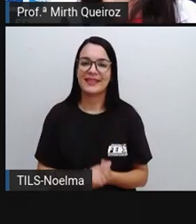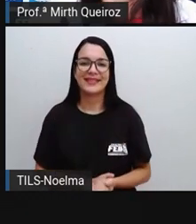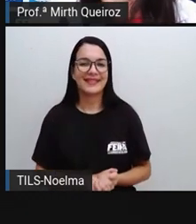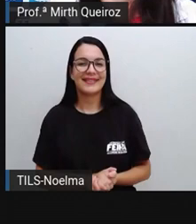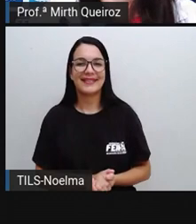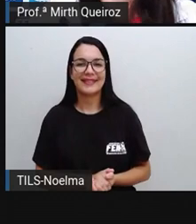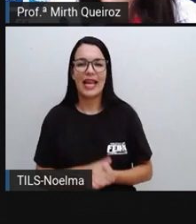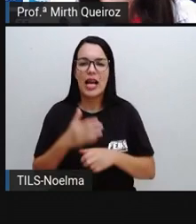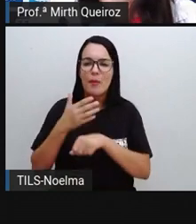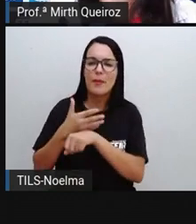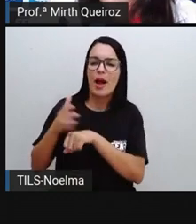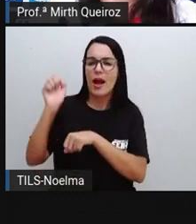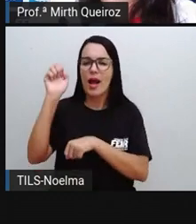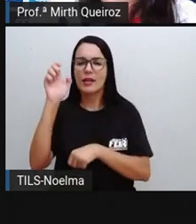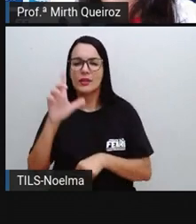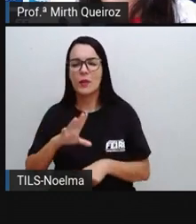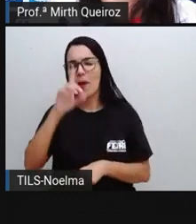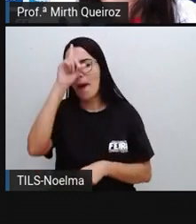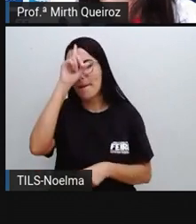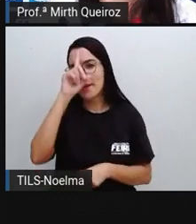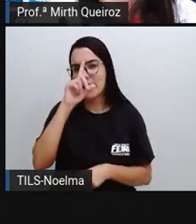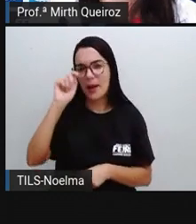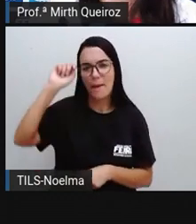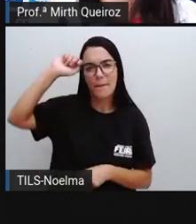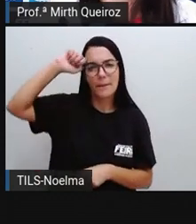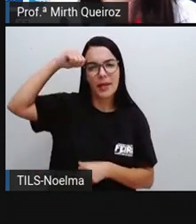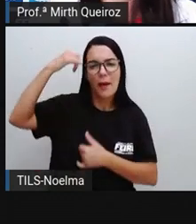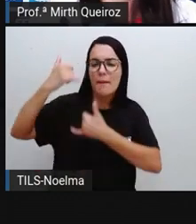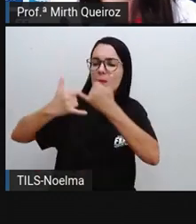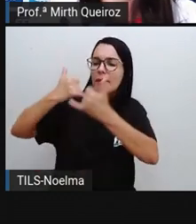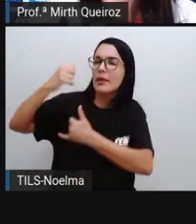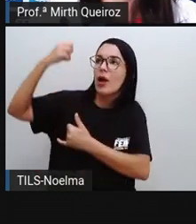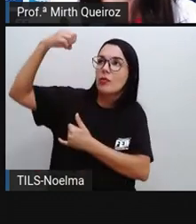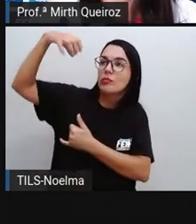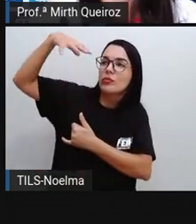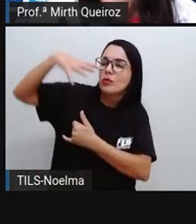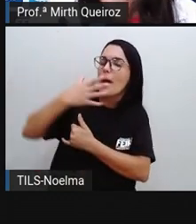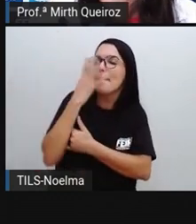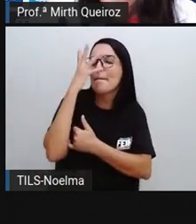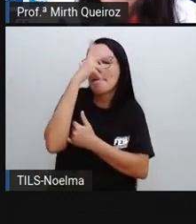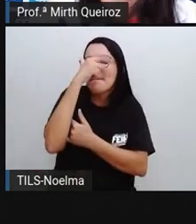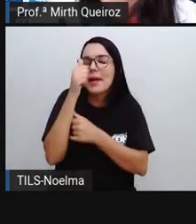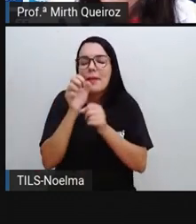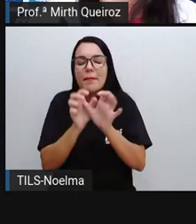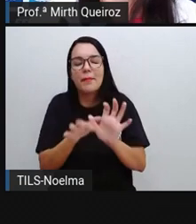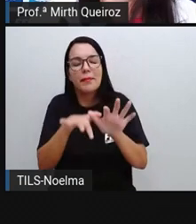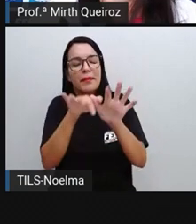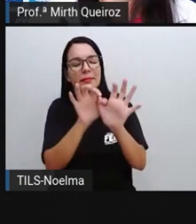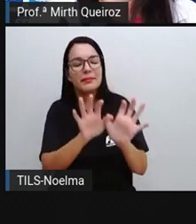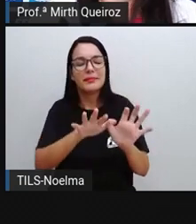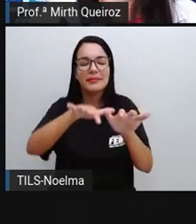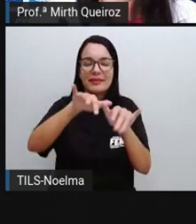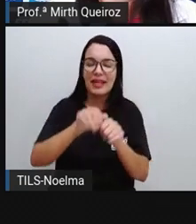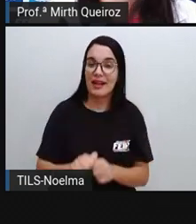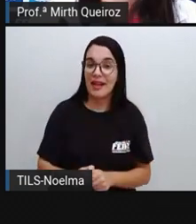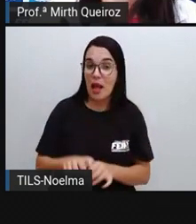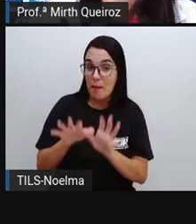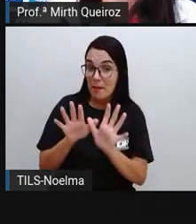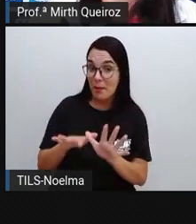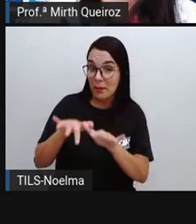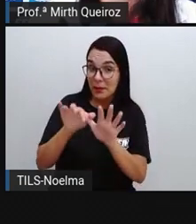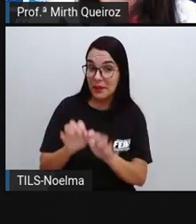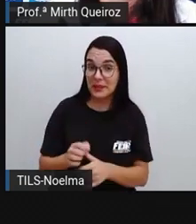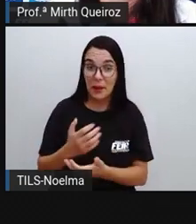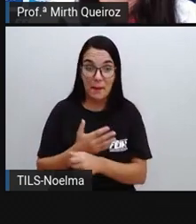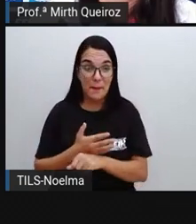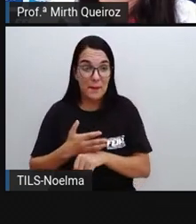Moraes. Brancas, azuis, amarelas e pretas. Brincam na luz as belas borboletas. Borboletas brancas são alegres e francas. Borboletas